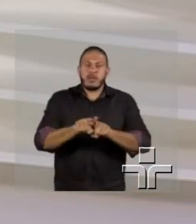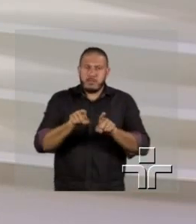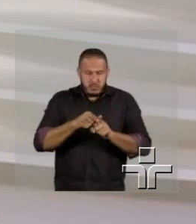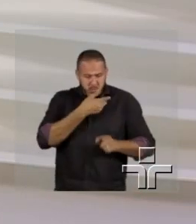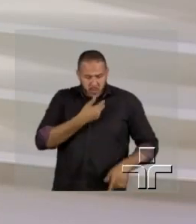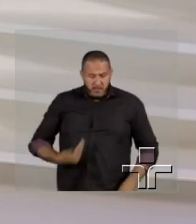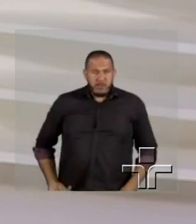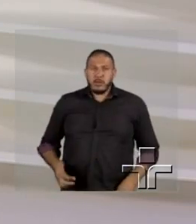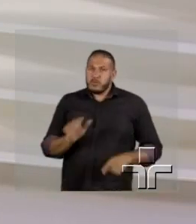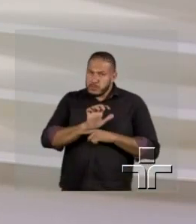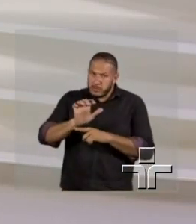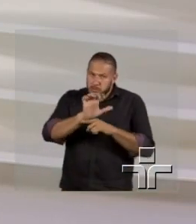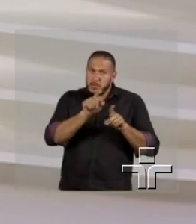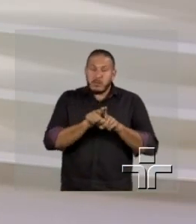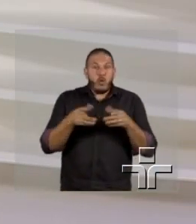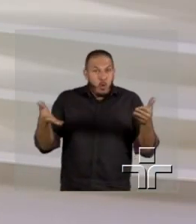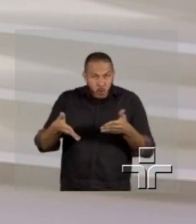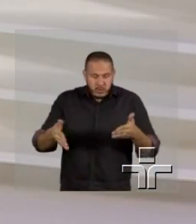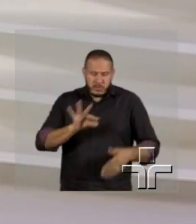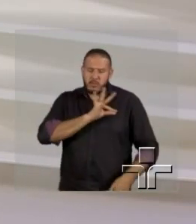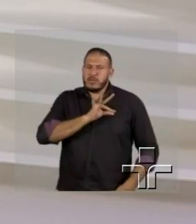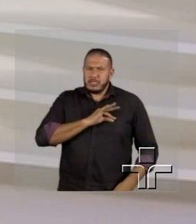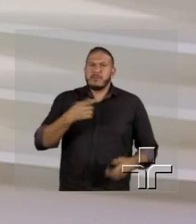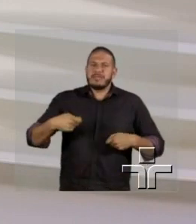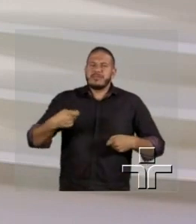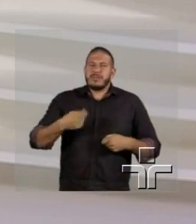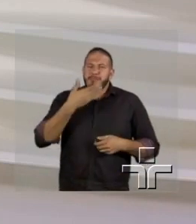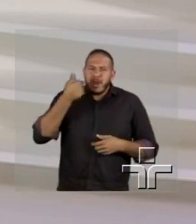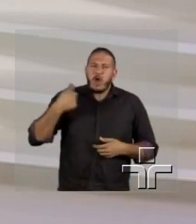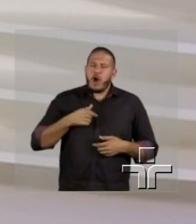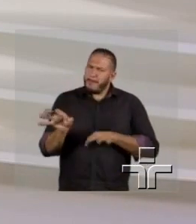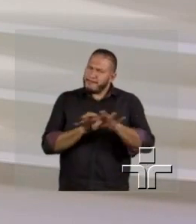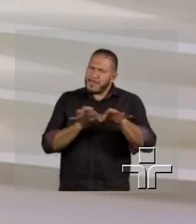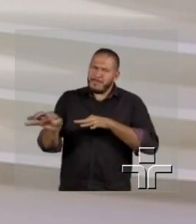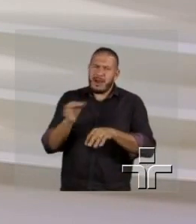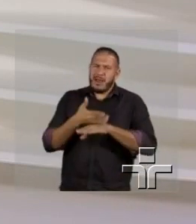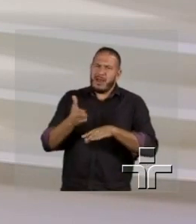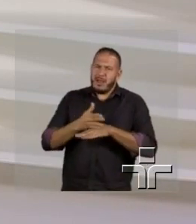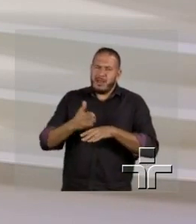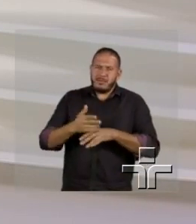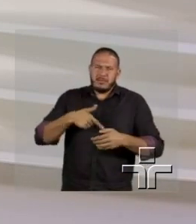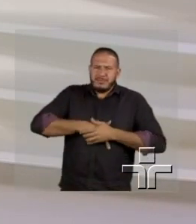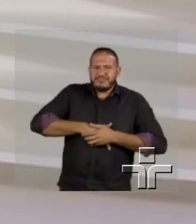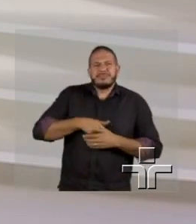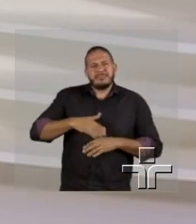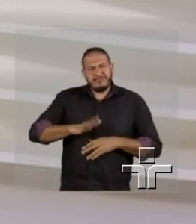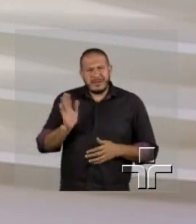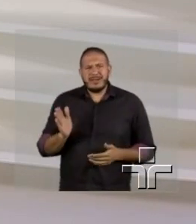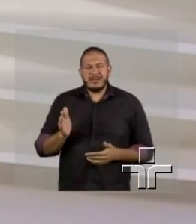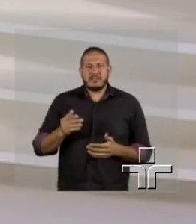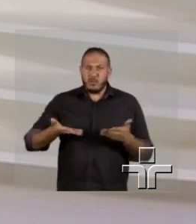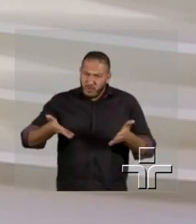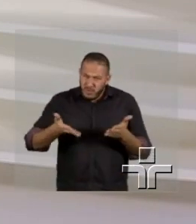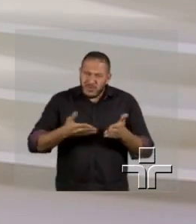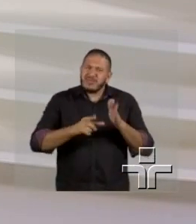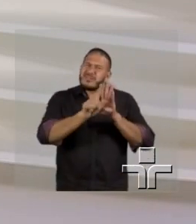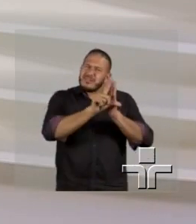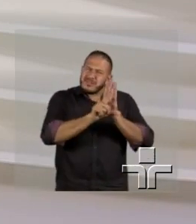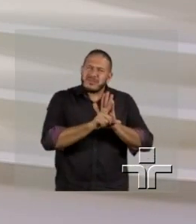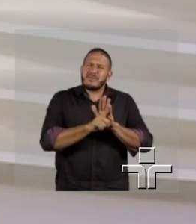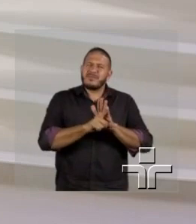isso. Acho que vai fazer. É uma obrigação funcional. Isso aí não pode negligenciar. Isso é uma